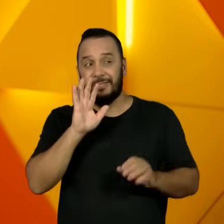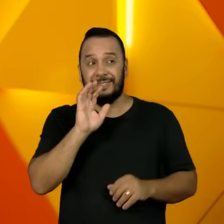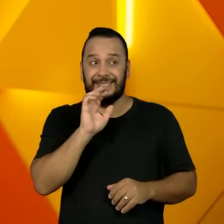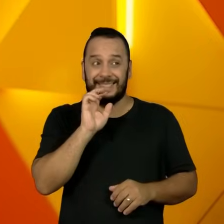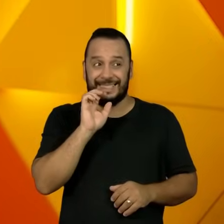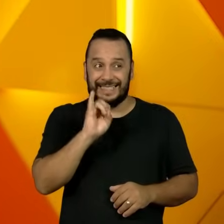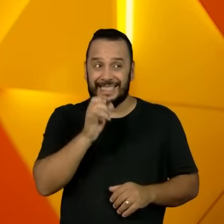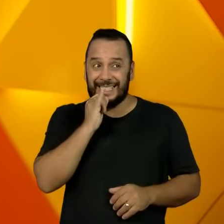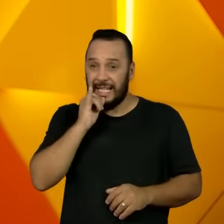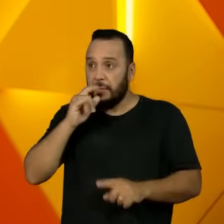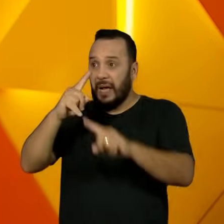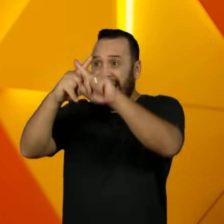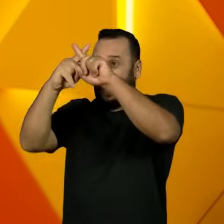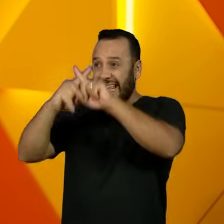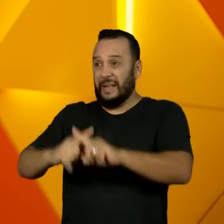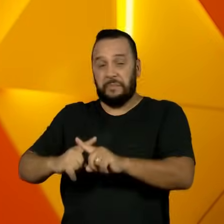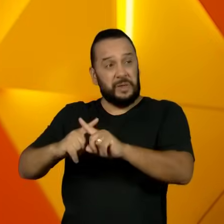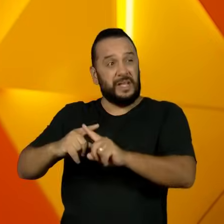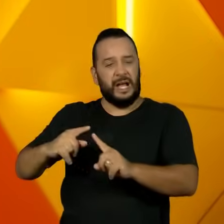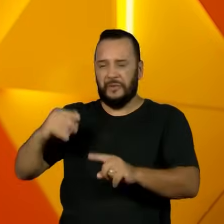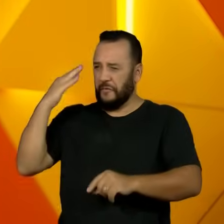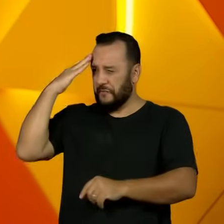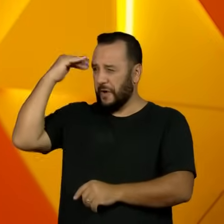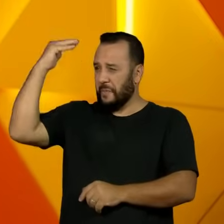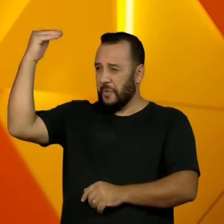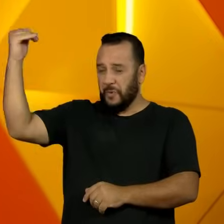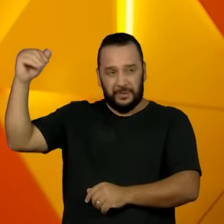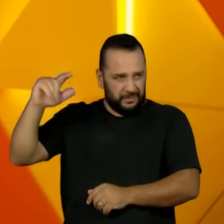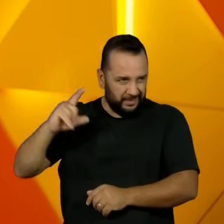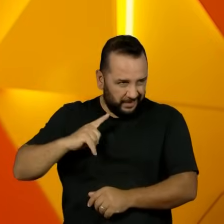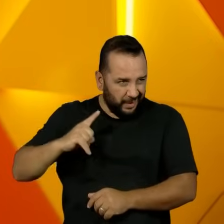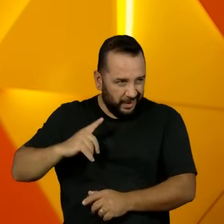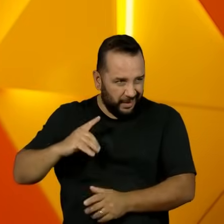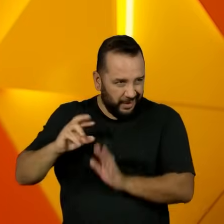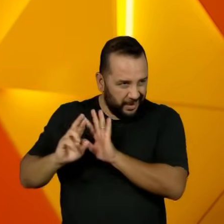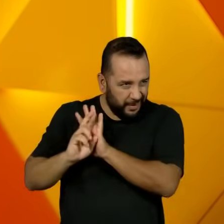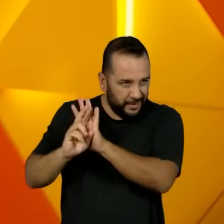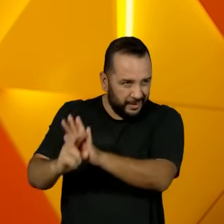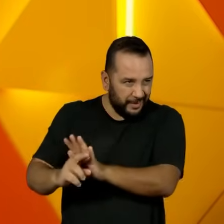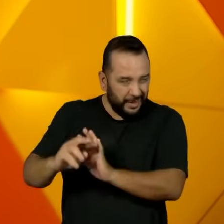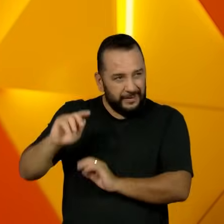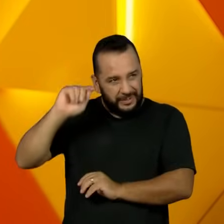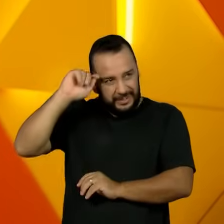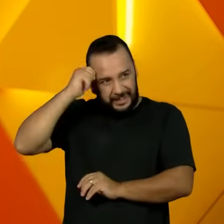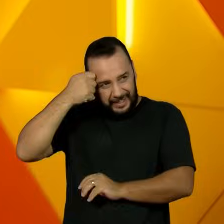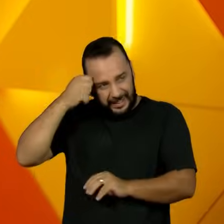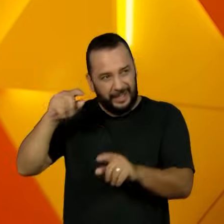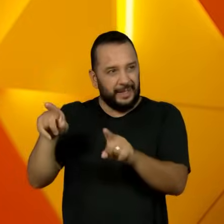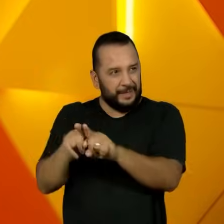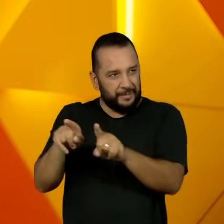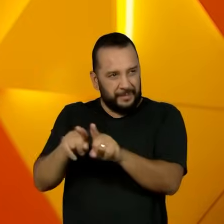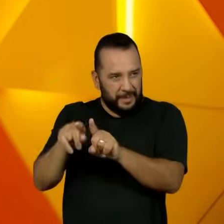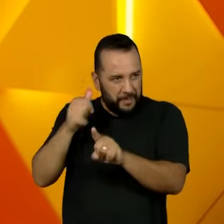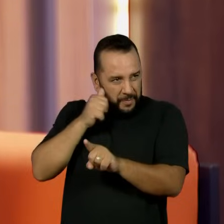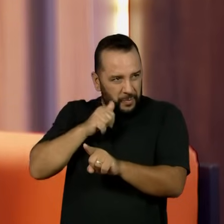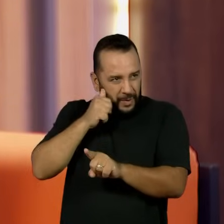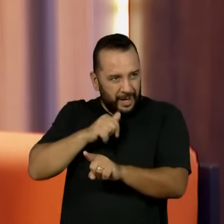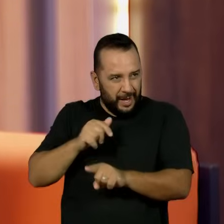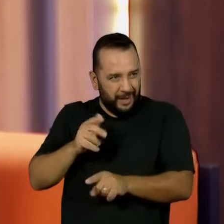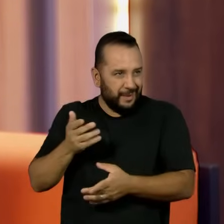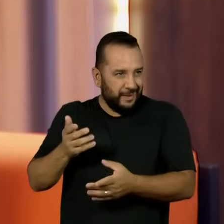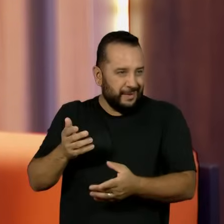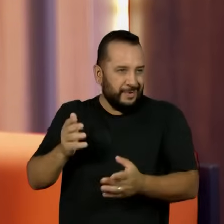grandes campeonatos, a gente está falando dessa realidade, já tem uma mudança na maneira como as mulheres são representadas, as